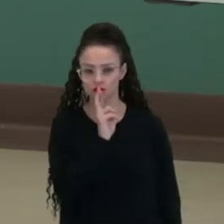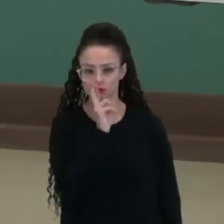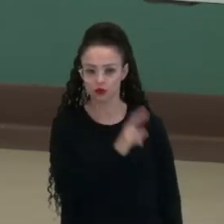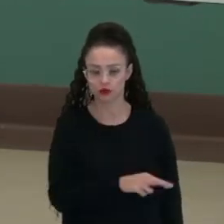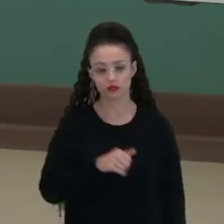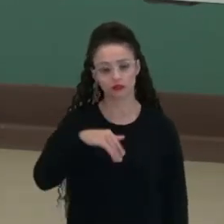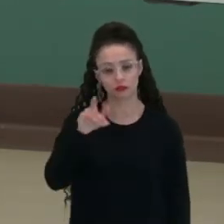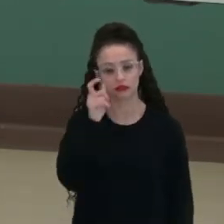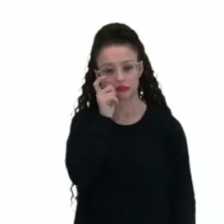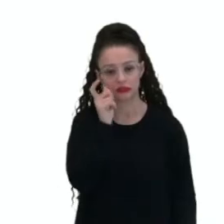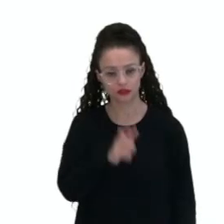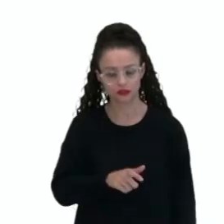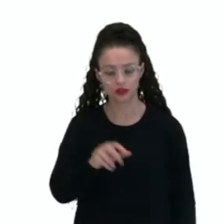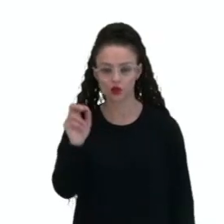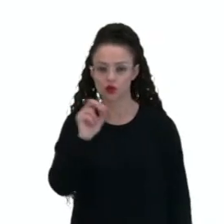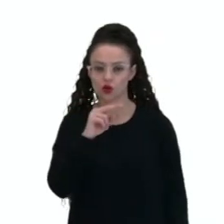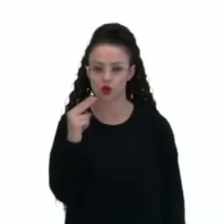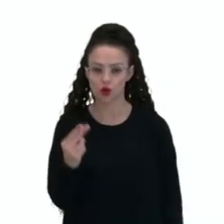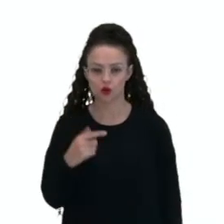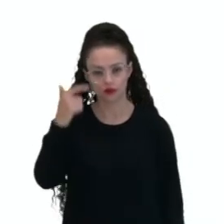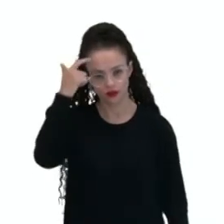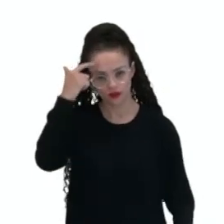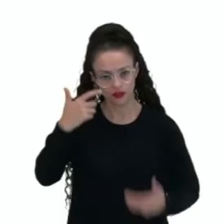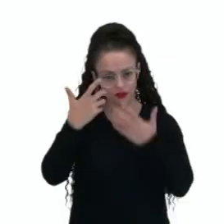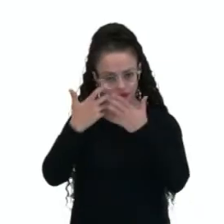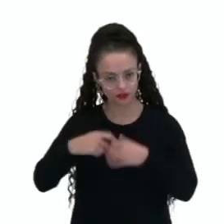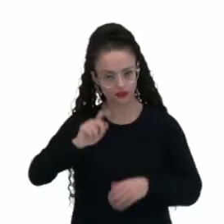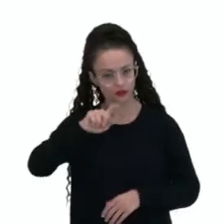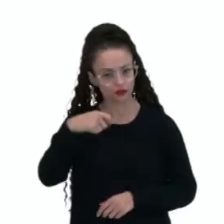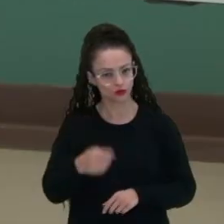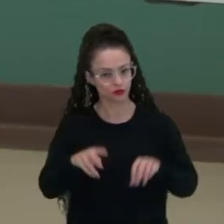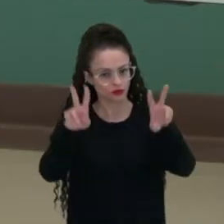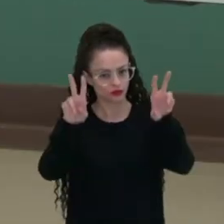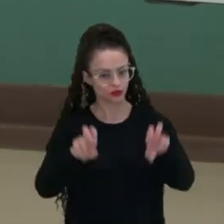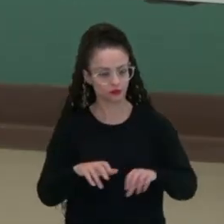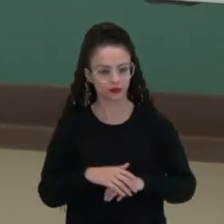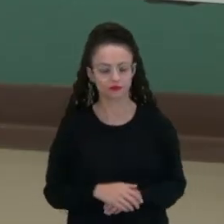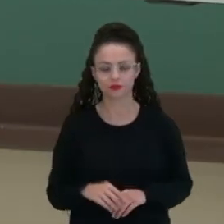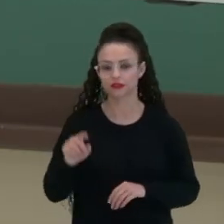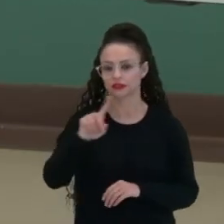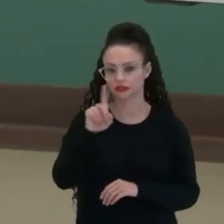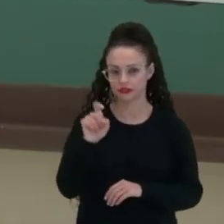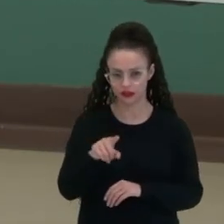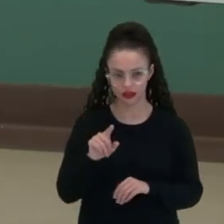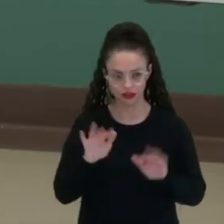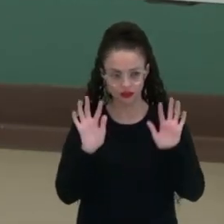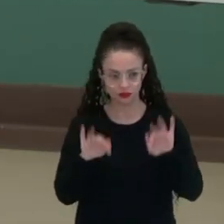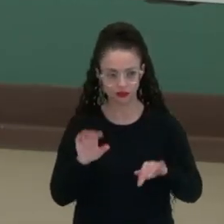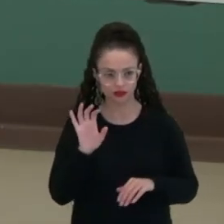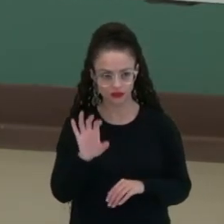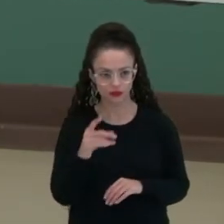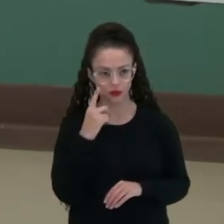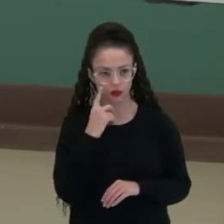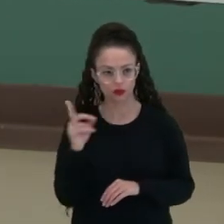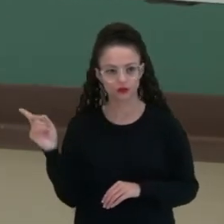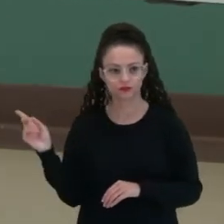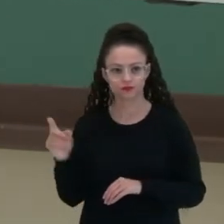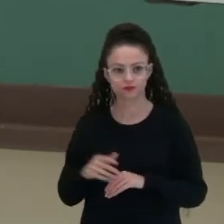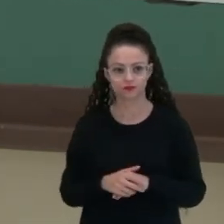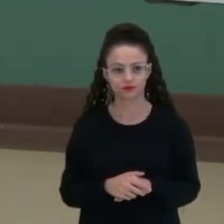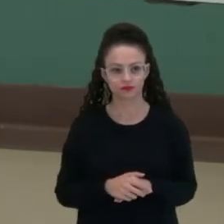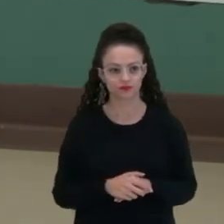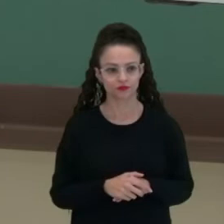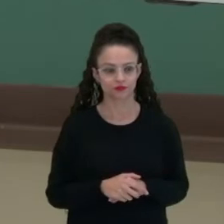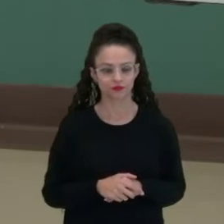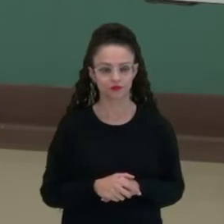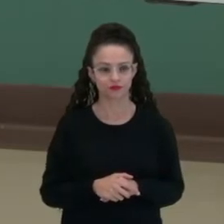mais interessante ou com uma reflexão sobre o tema. Será que termina assim? Ó, no nosso